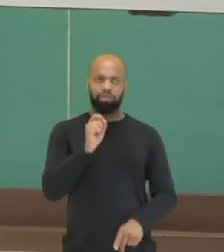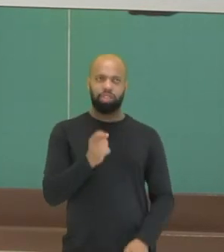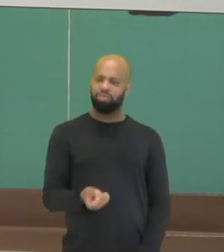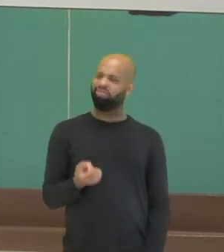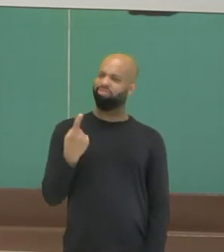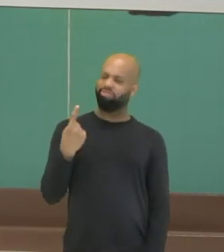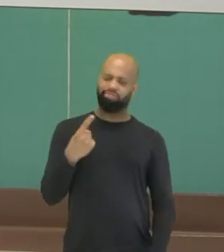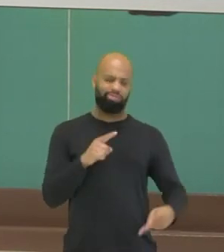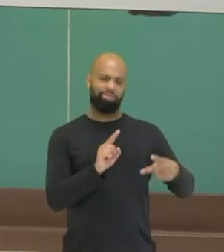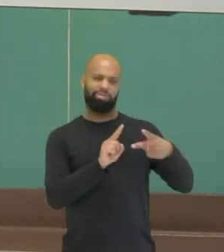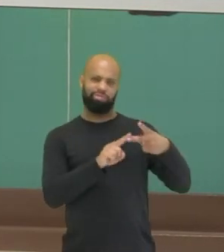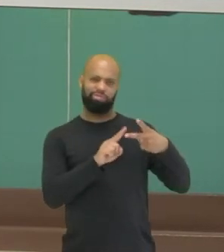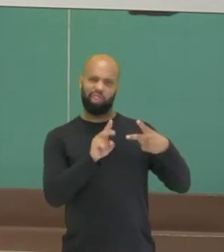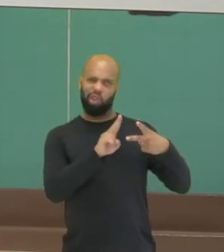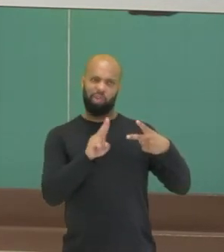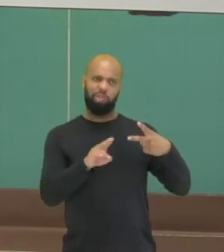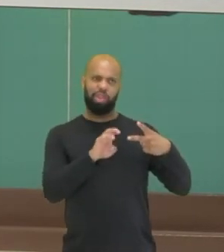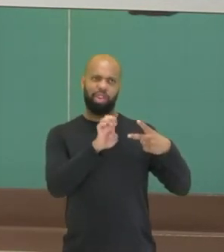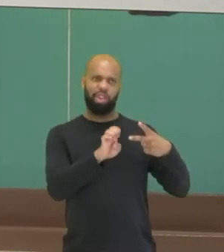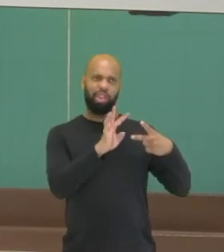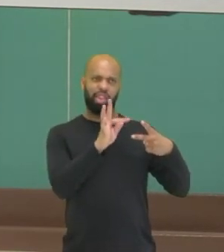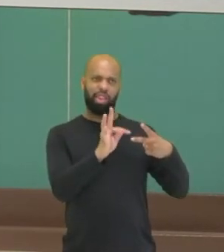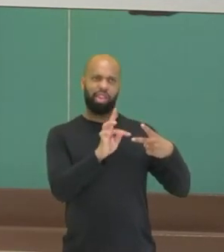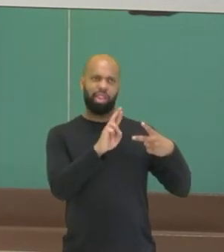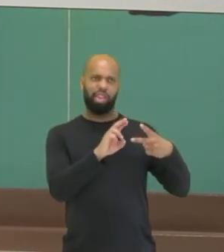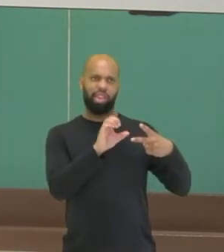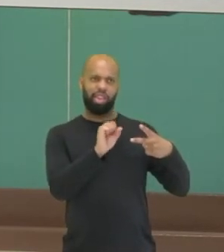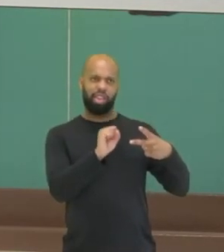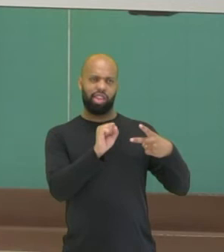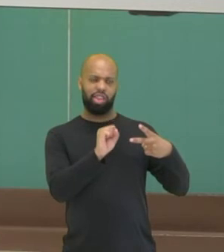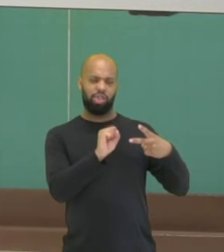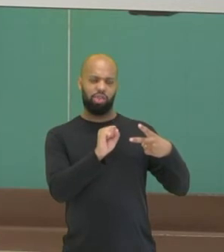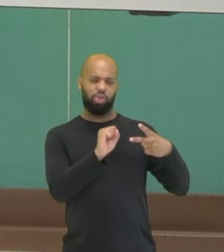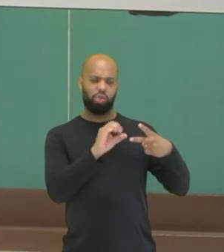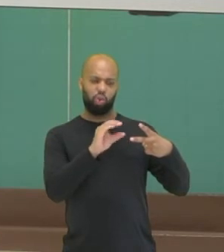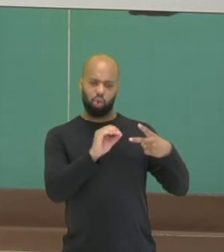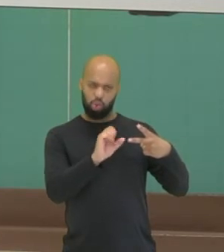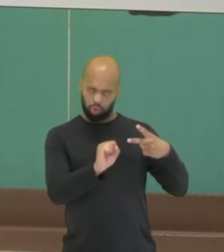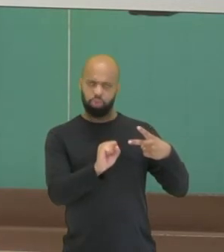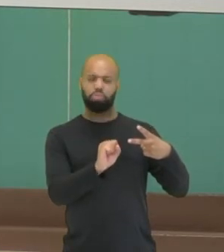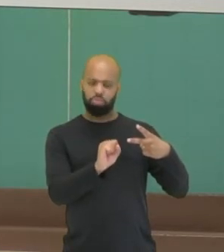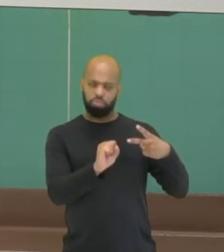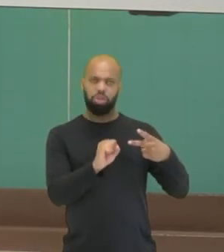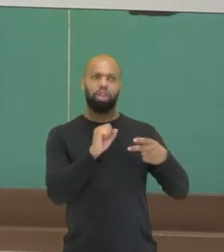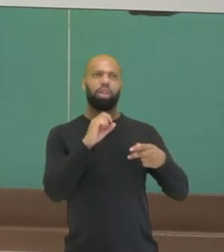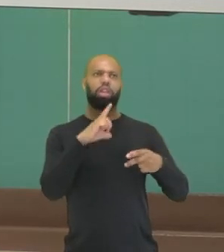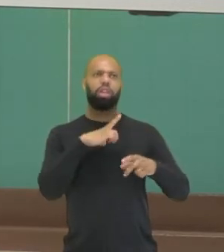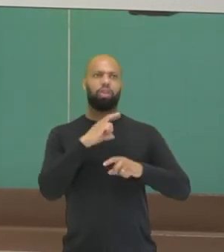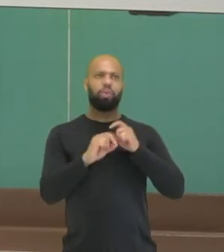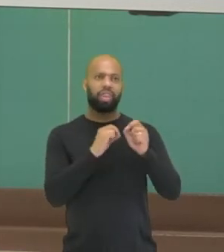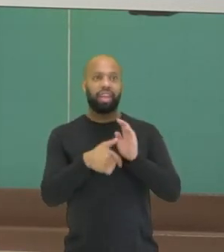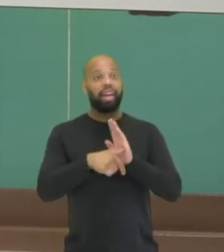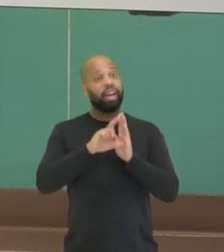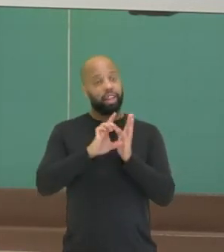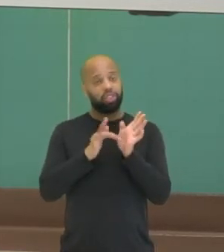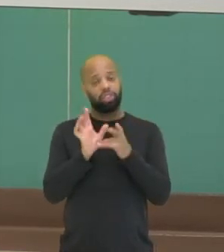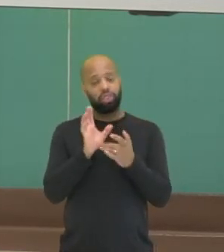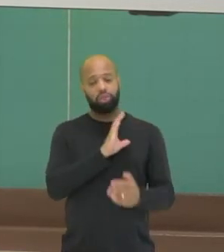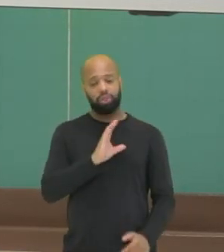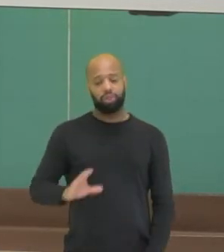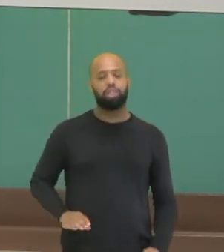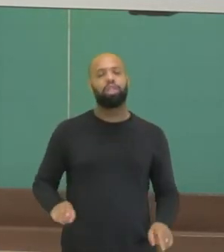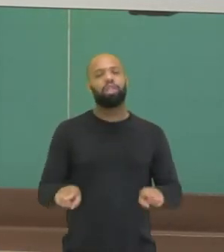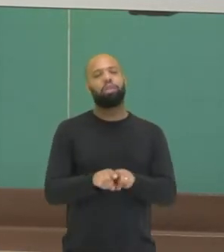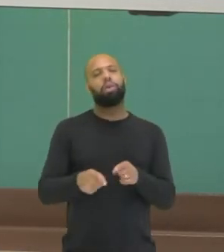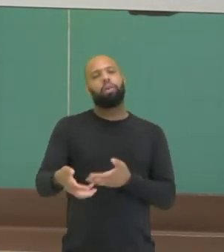estranho falar etrusco. Não, mas é assim mesmo, etrusco, não é estrume não. Etrusco, estabelece em 600 a.C., são grandes comerciantes e